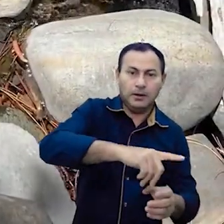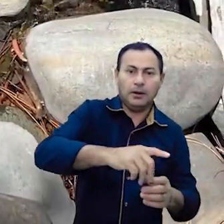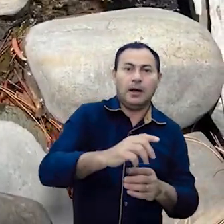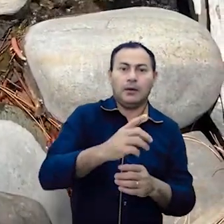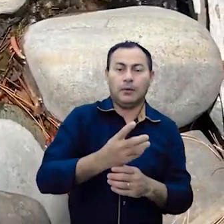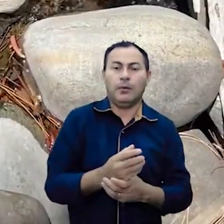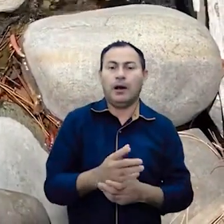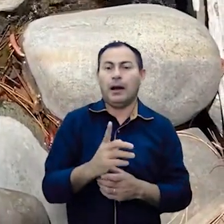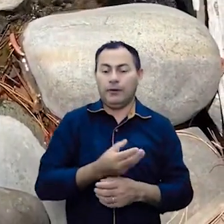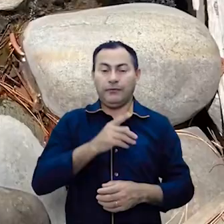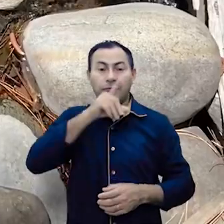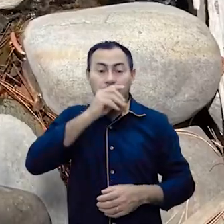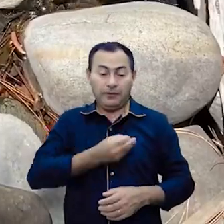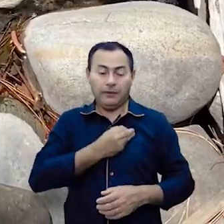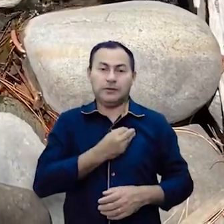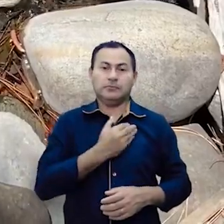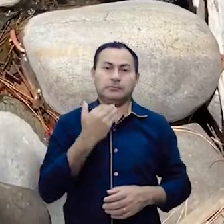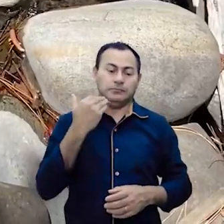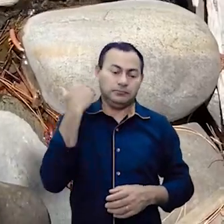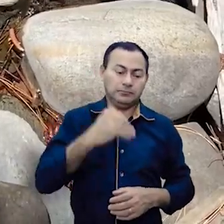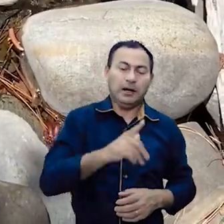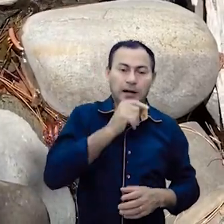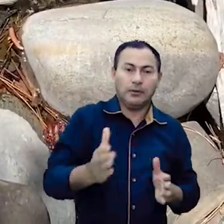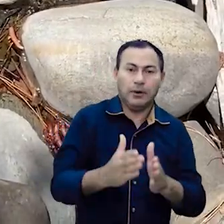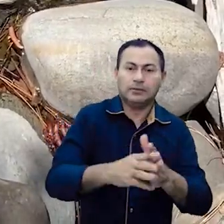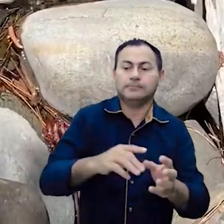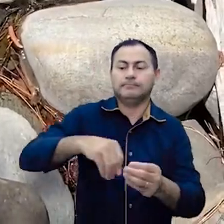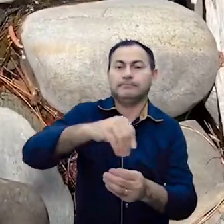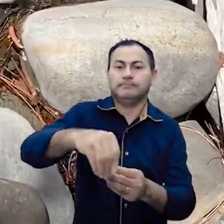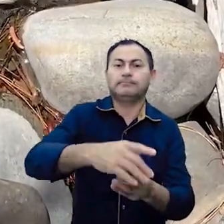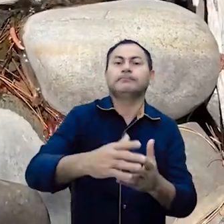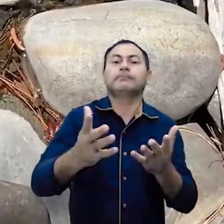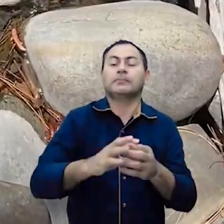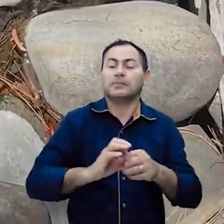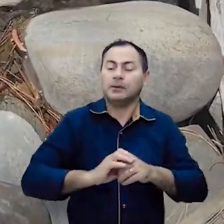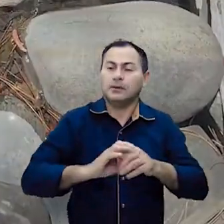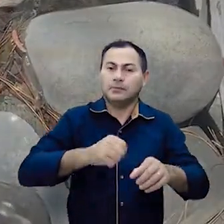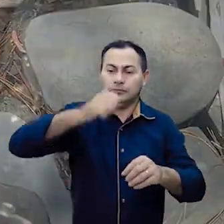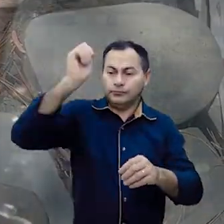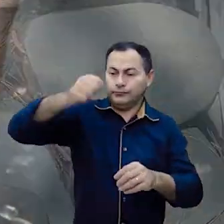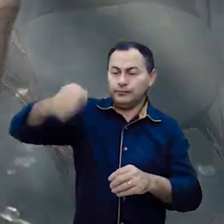com a ave viva no sangue da que Foi degolada sobre as águas correntes